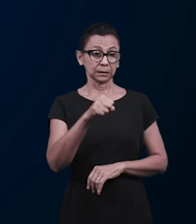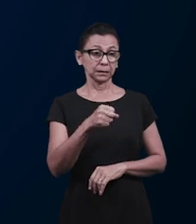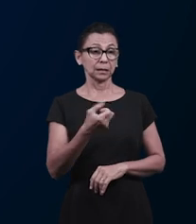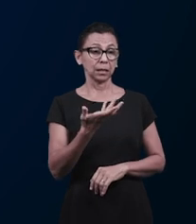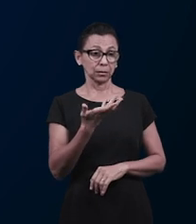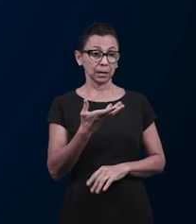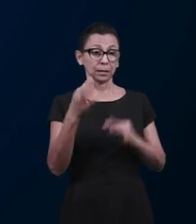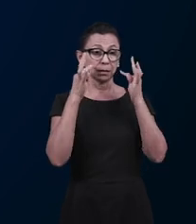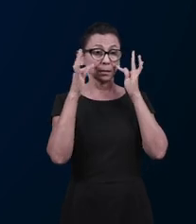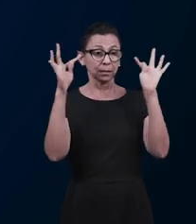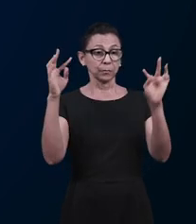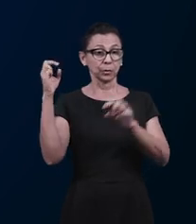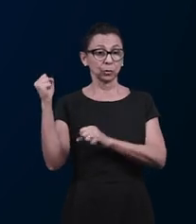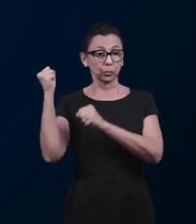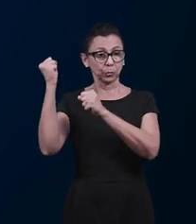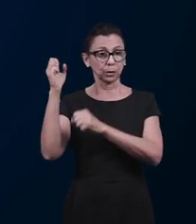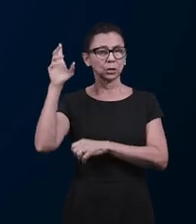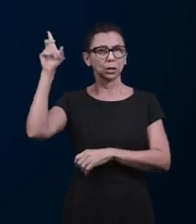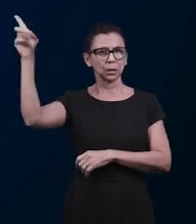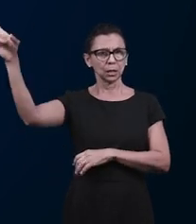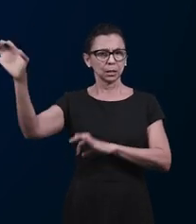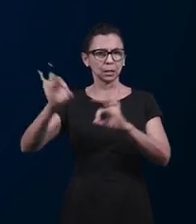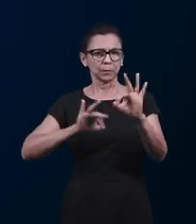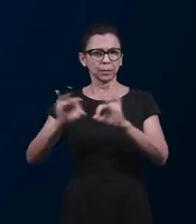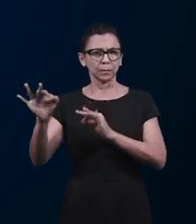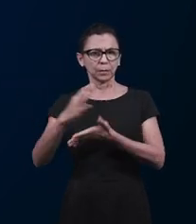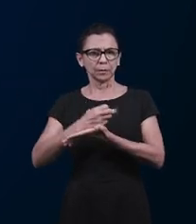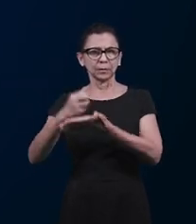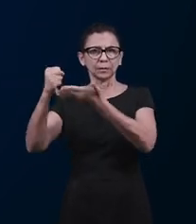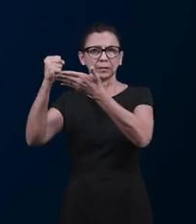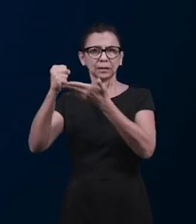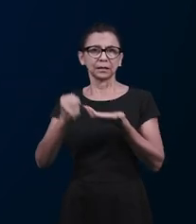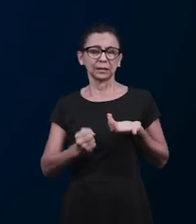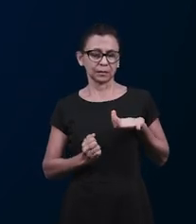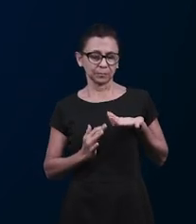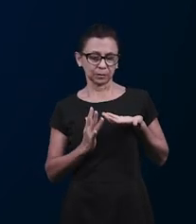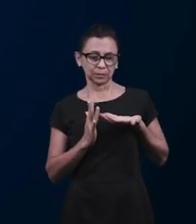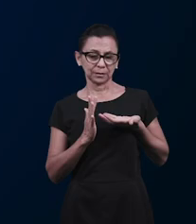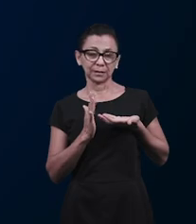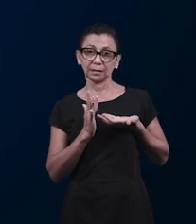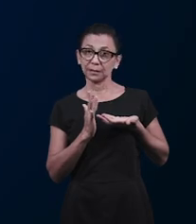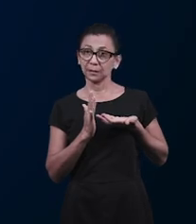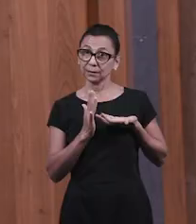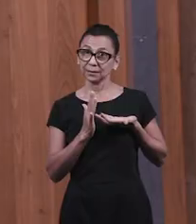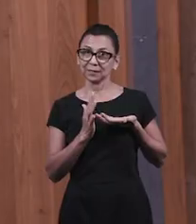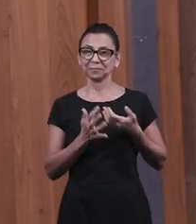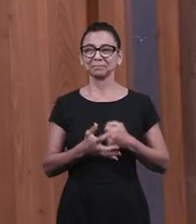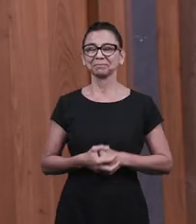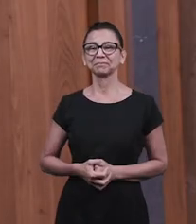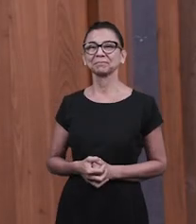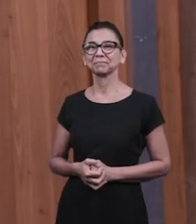testemunha do poder de Deus, estar preparada para o arrebatamento com a minha candeia acesa.